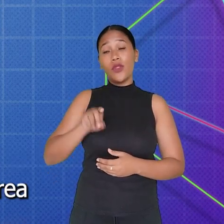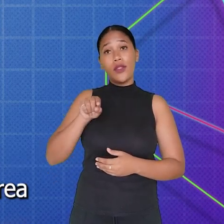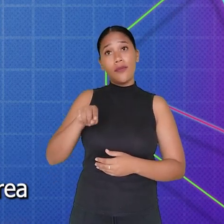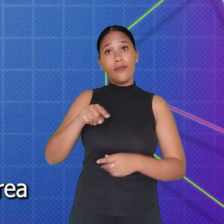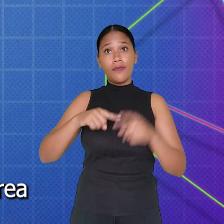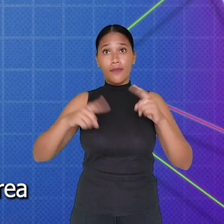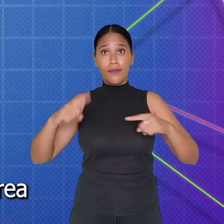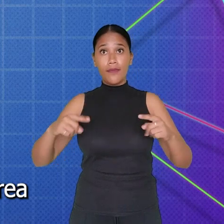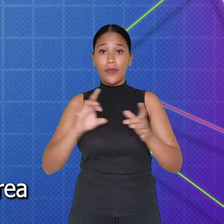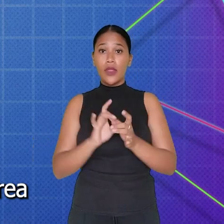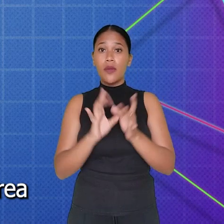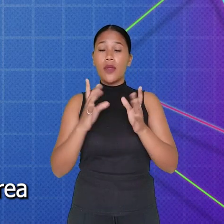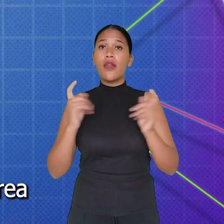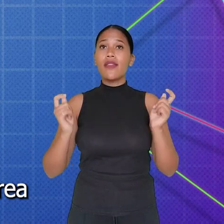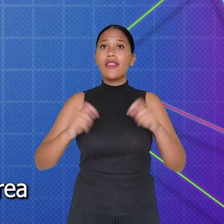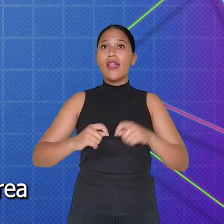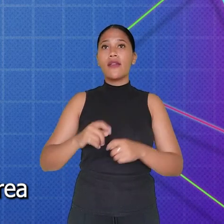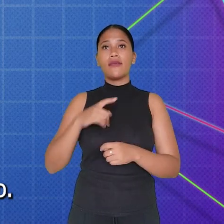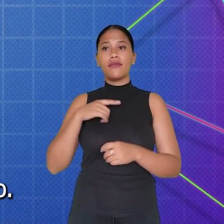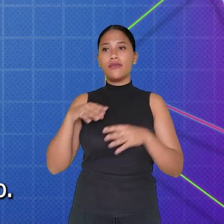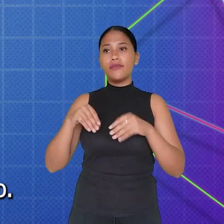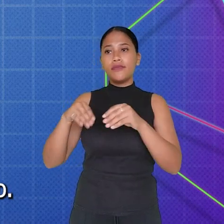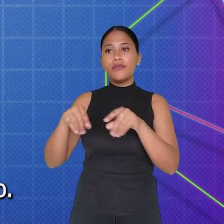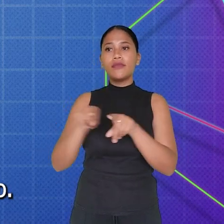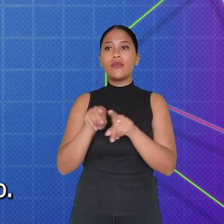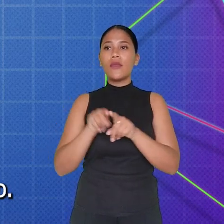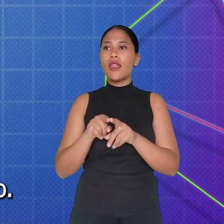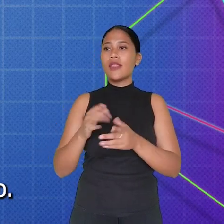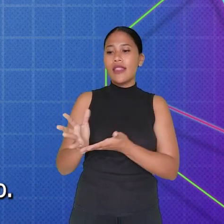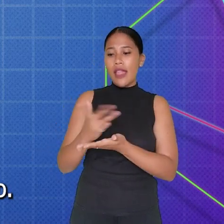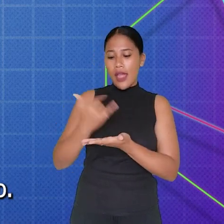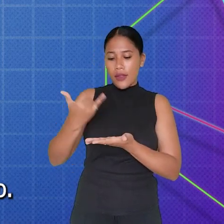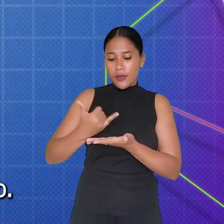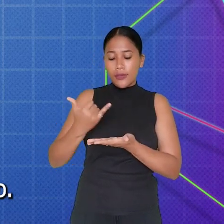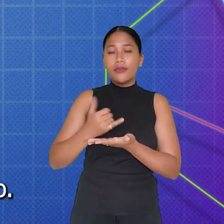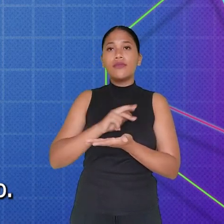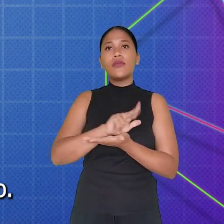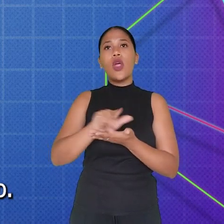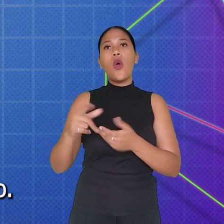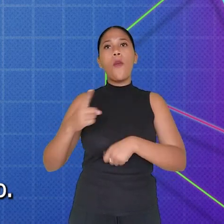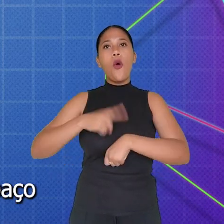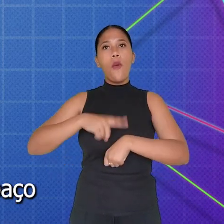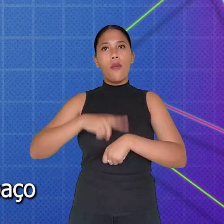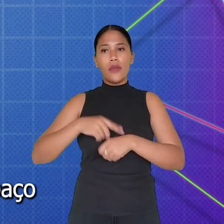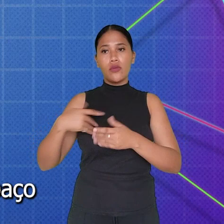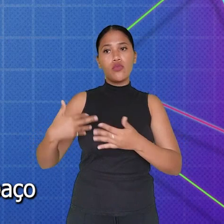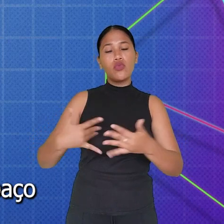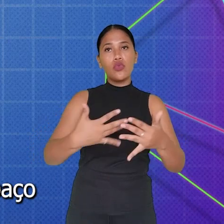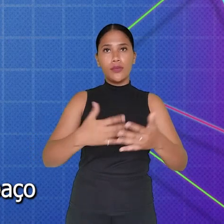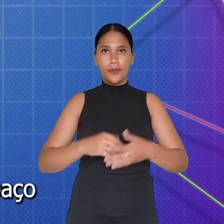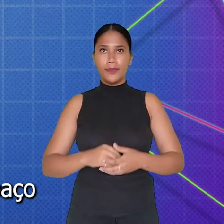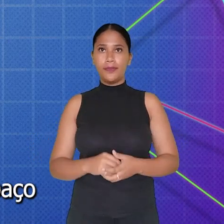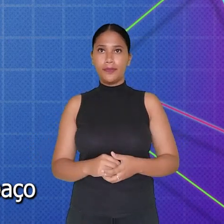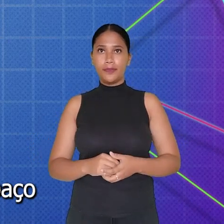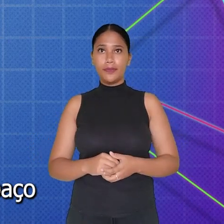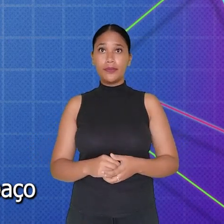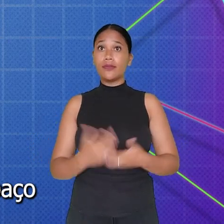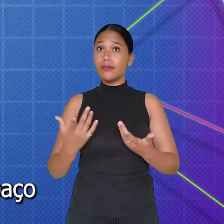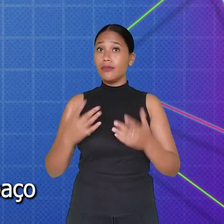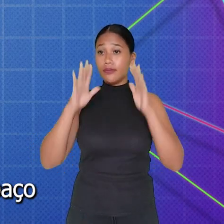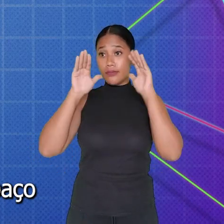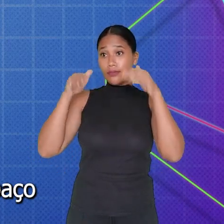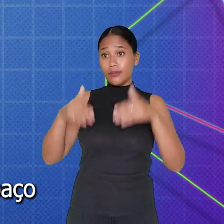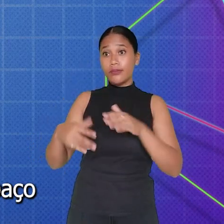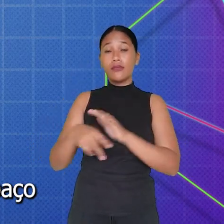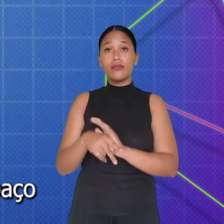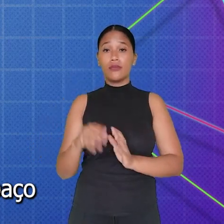C#, uma variável é definida como uma área na memória, que pode armazenar um valor específico. Isso significa que, ao criarmos uma